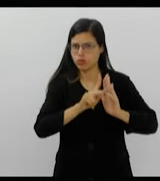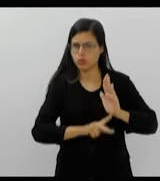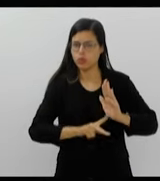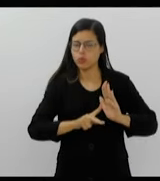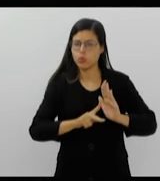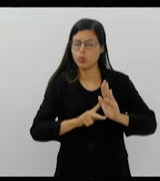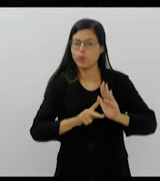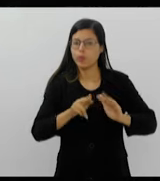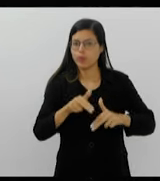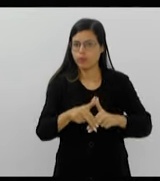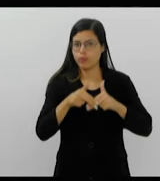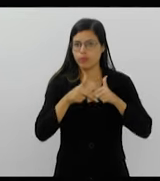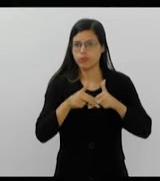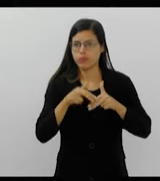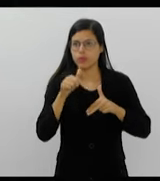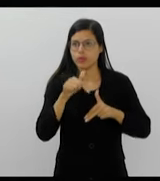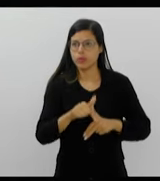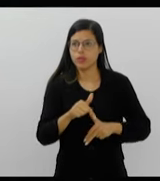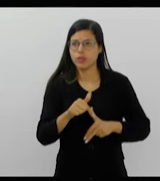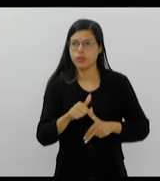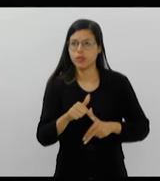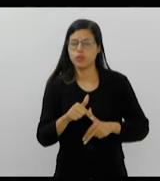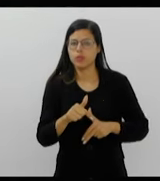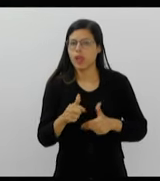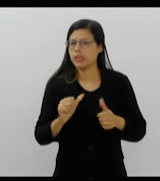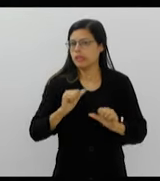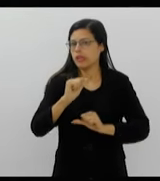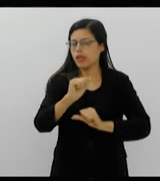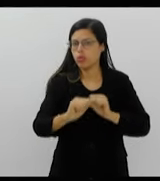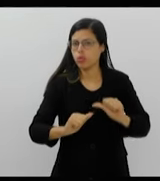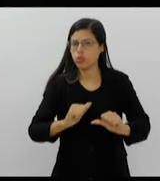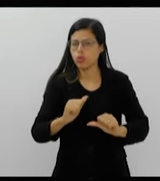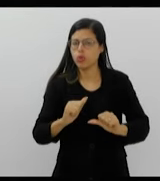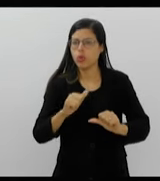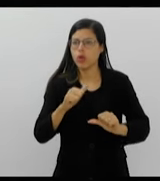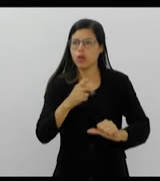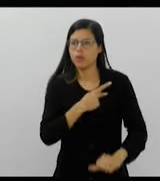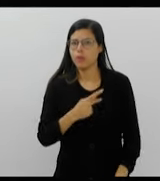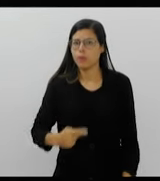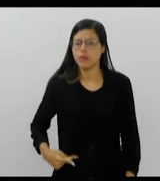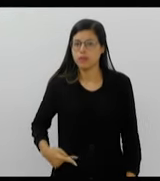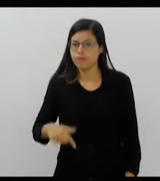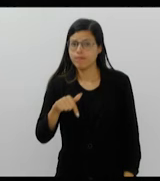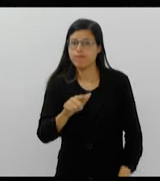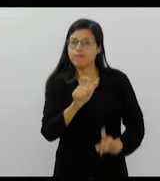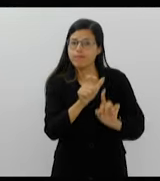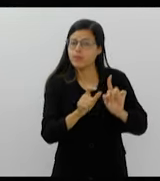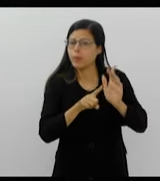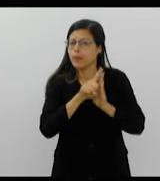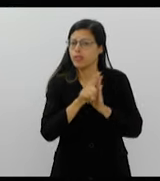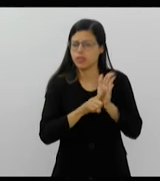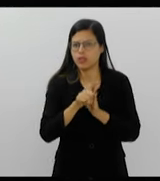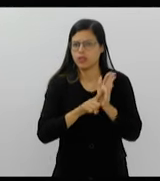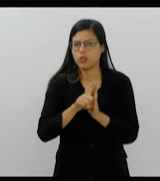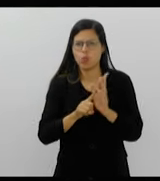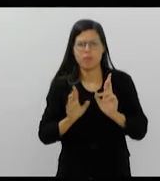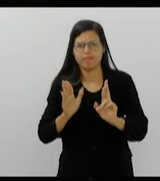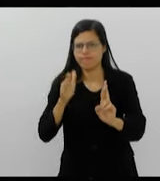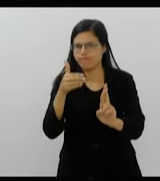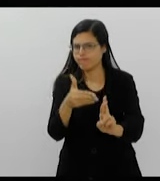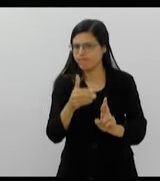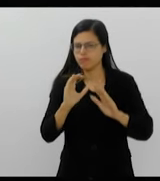Portanto, consideramos que a manutenção do presidente da FAPERJ, um pesquisador reconhecido pela comunidade acadêmica,